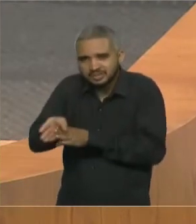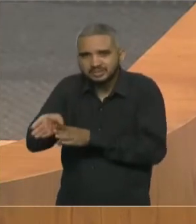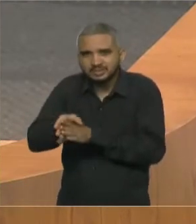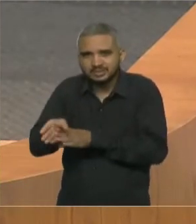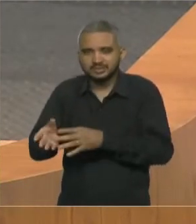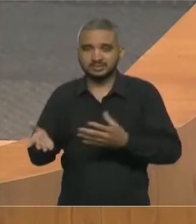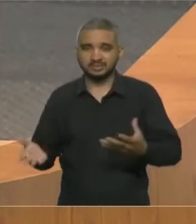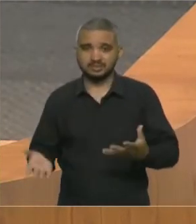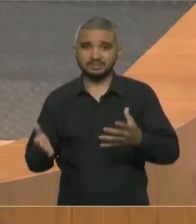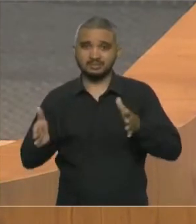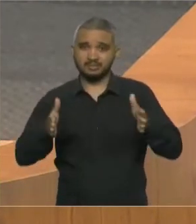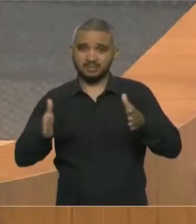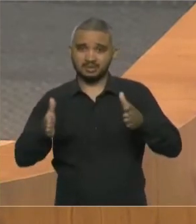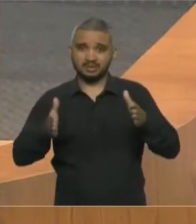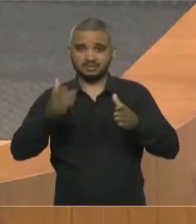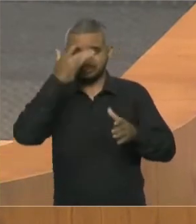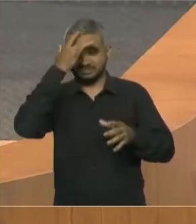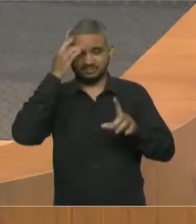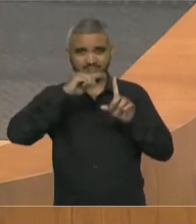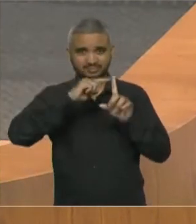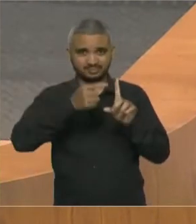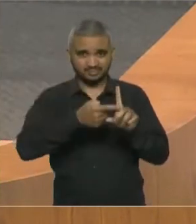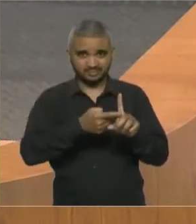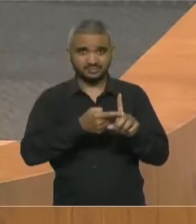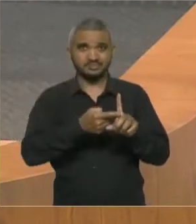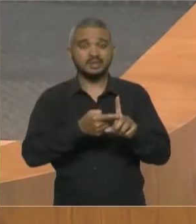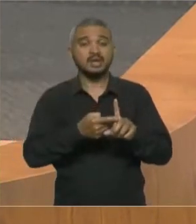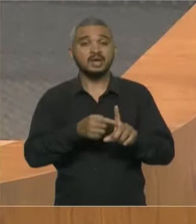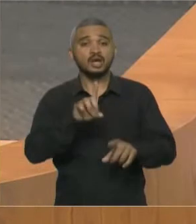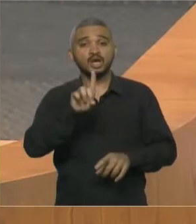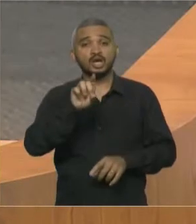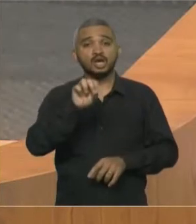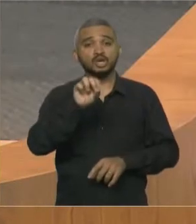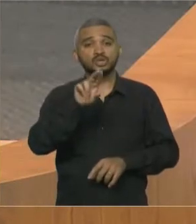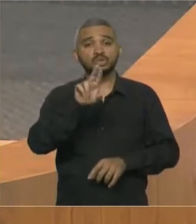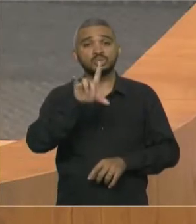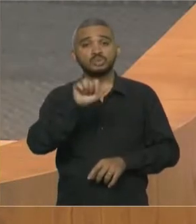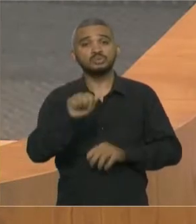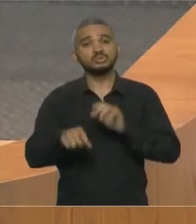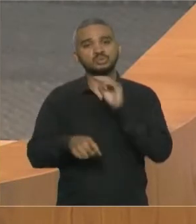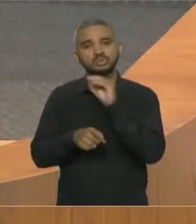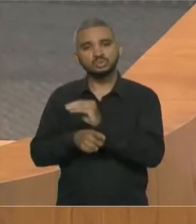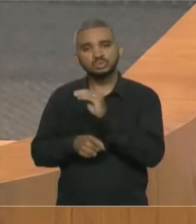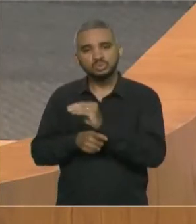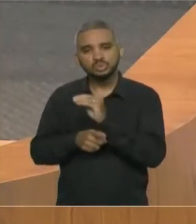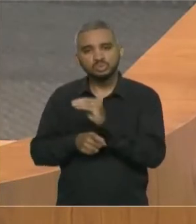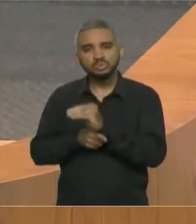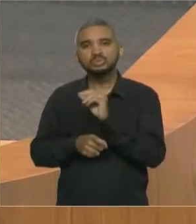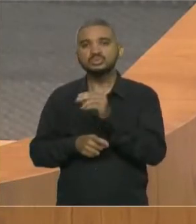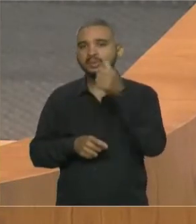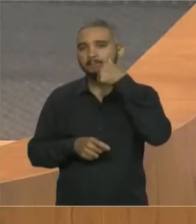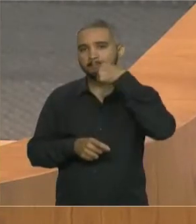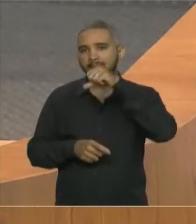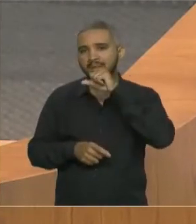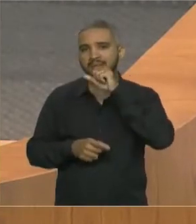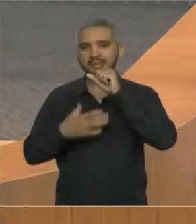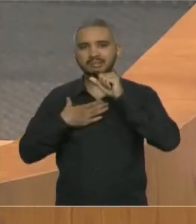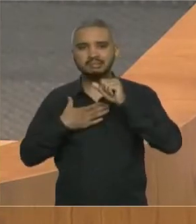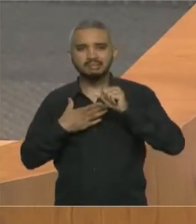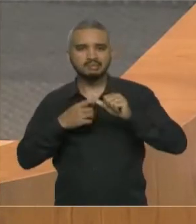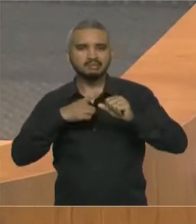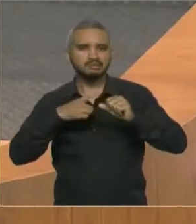gestante vivencia. Elas cuidam para que as futuras mamães tenham todo o conforto nesse meio tempo,